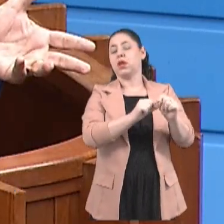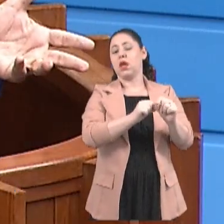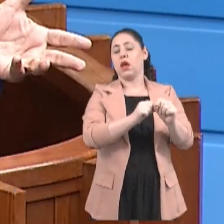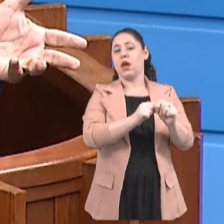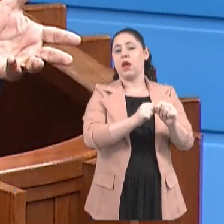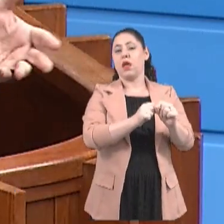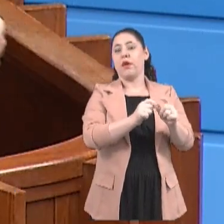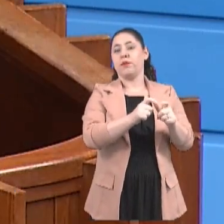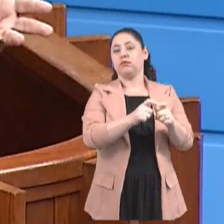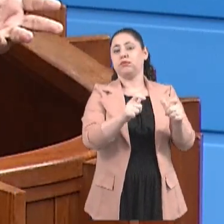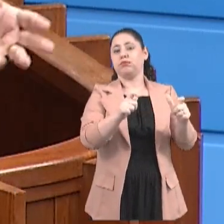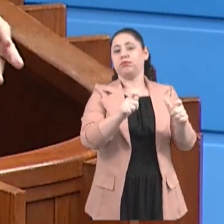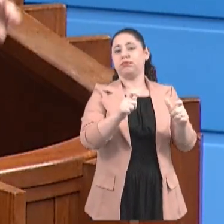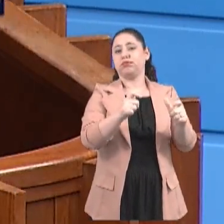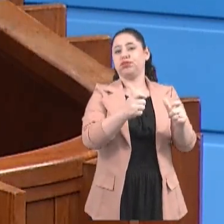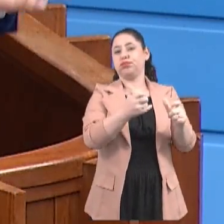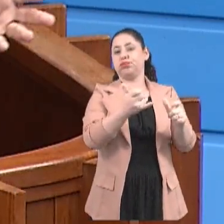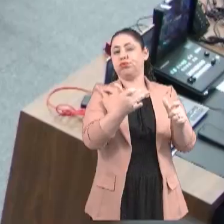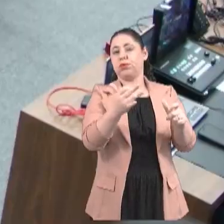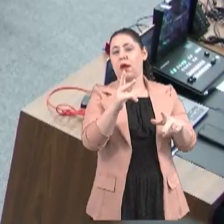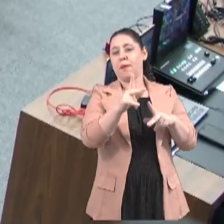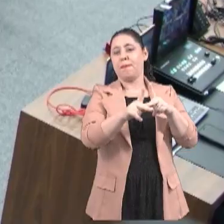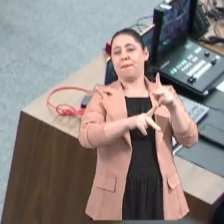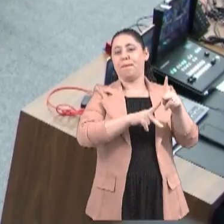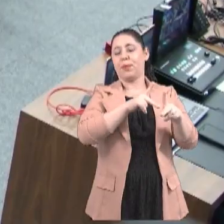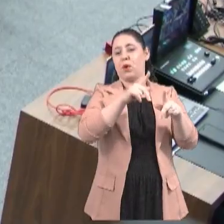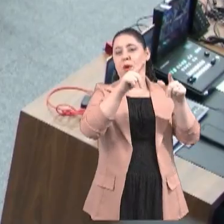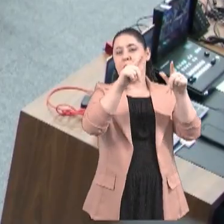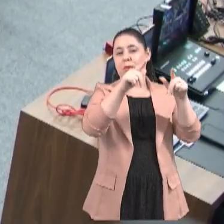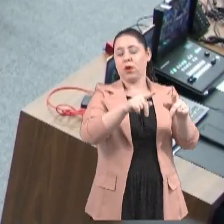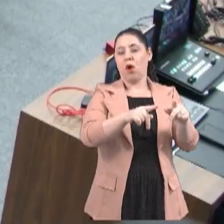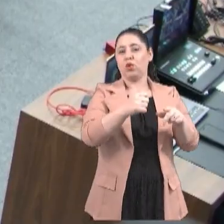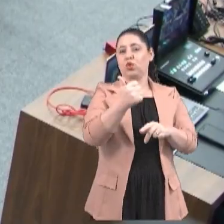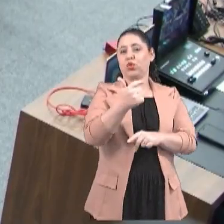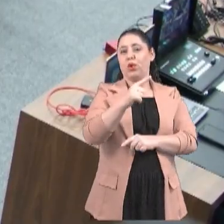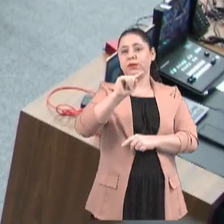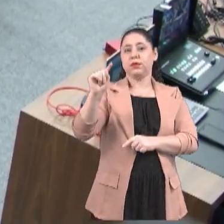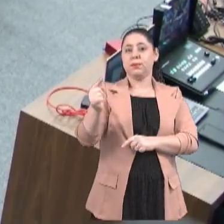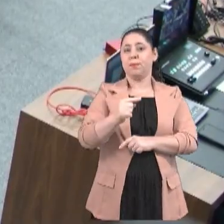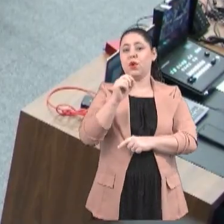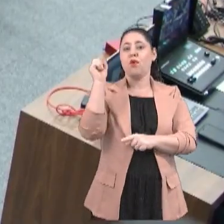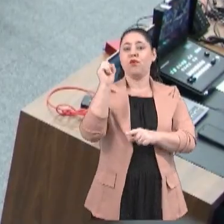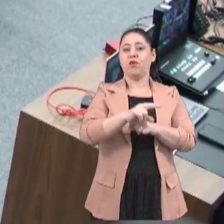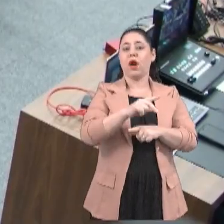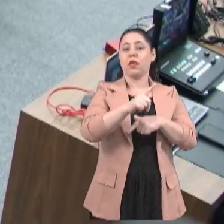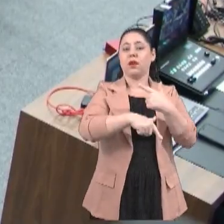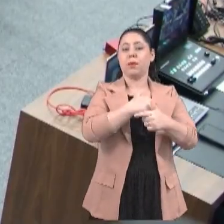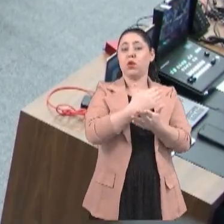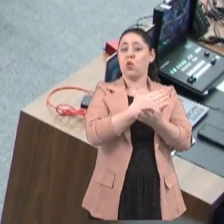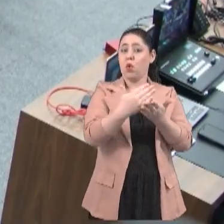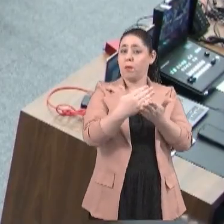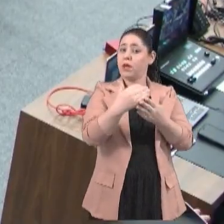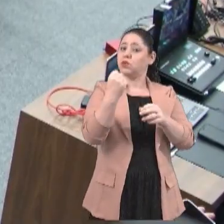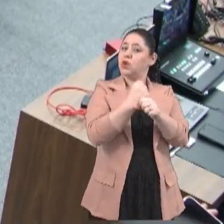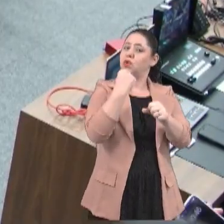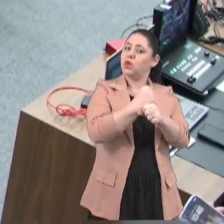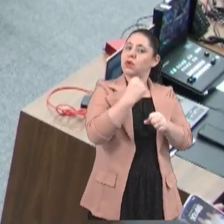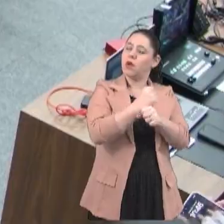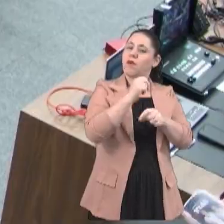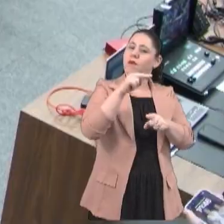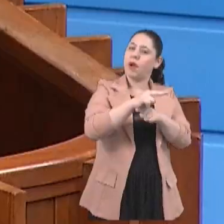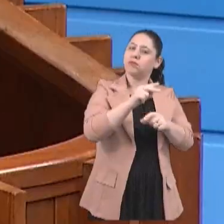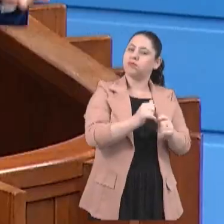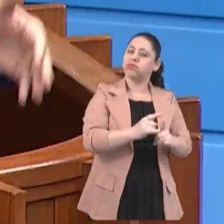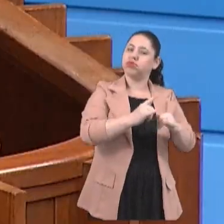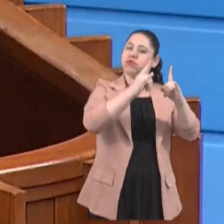grande quantidade de trabalhadores. Nós estamos falando em 12 mil trabalhadores durante o período da construção, e depois nós vamos